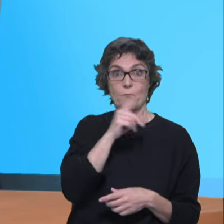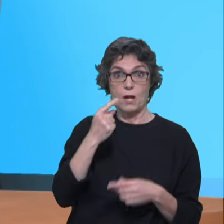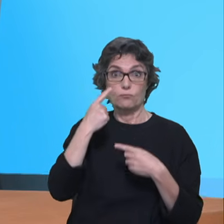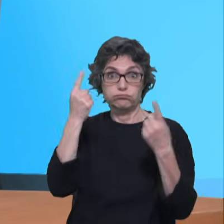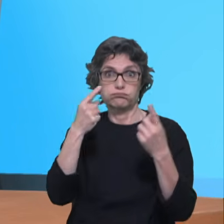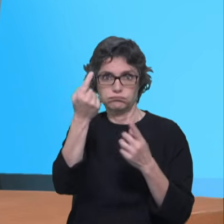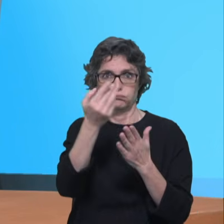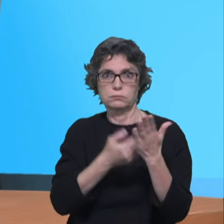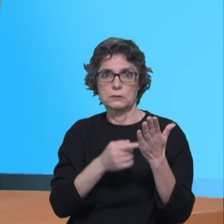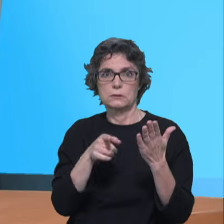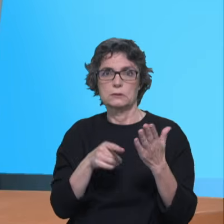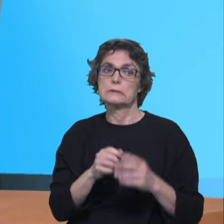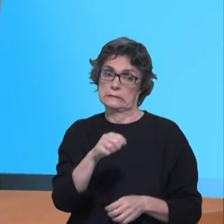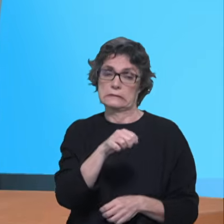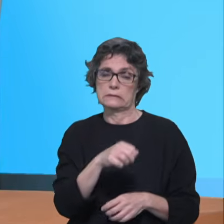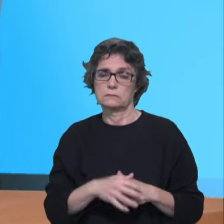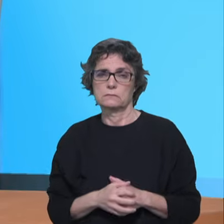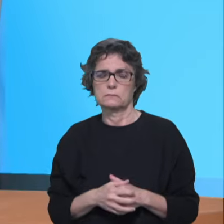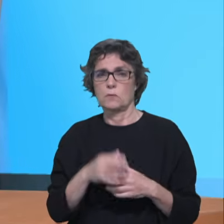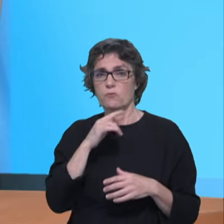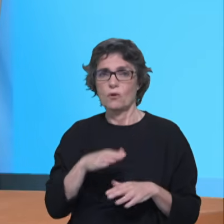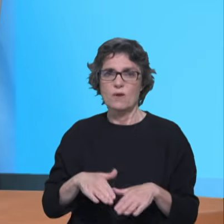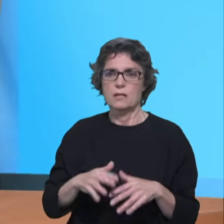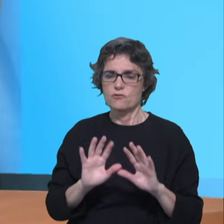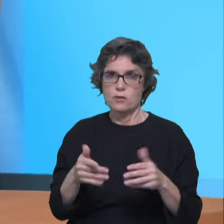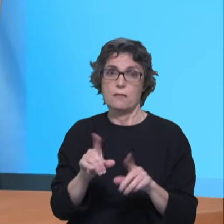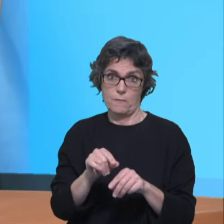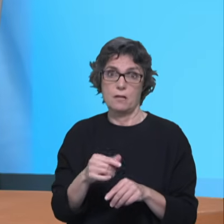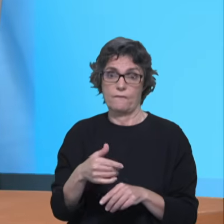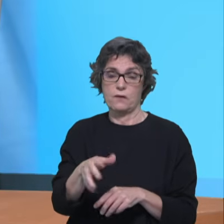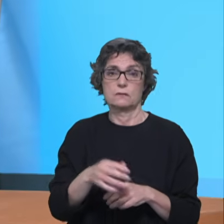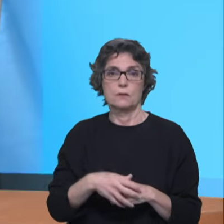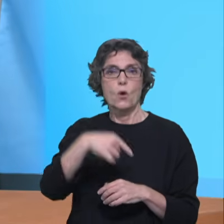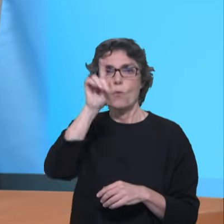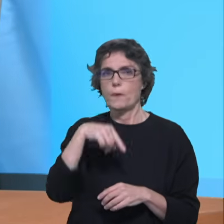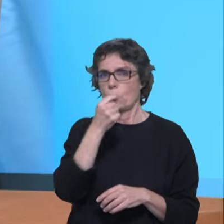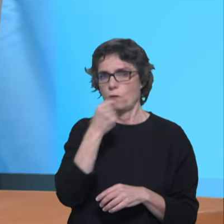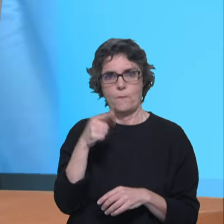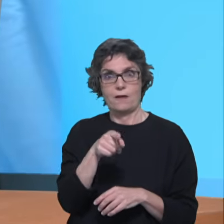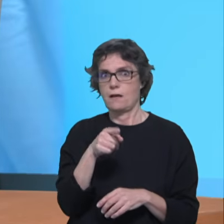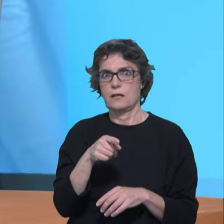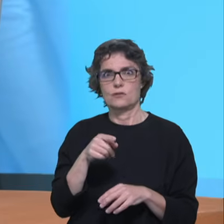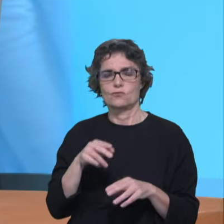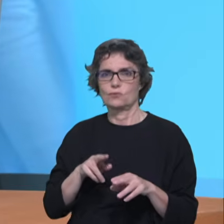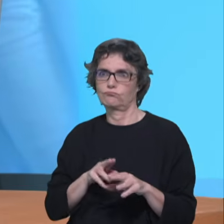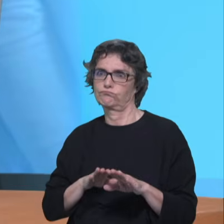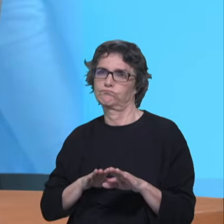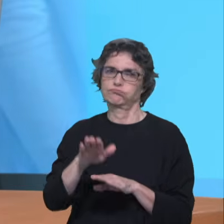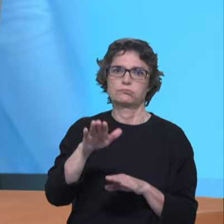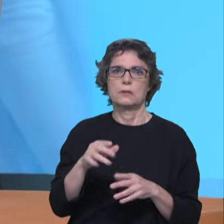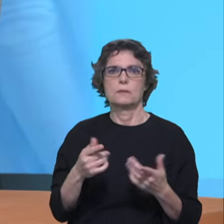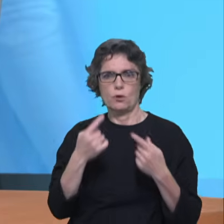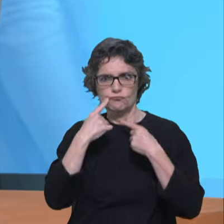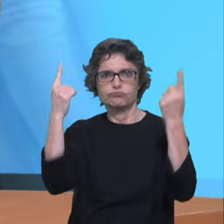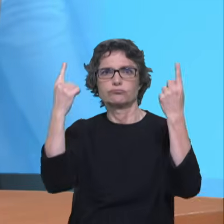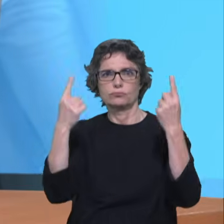sim, provavelmente uma greve geral. 1º de maio é sempre a plataforma para fazer alguns anúncios